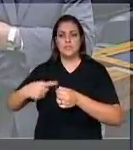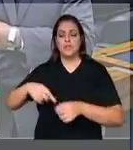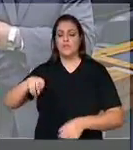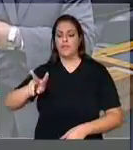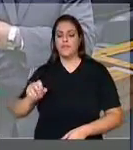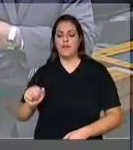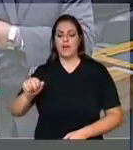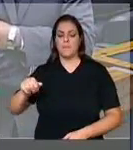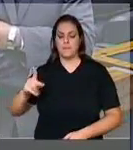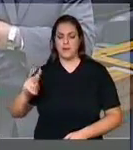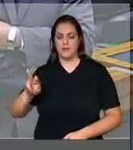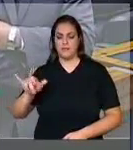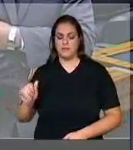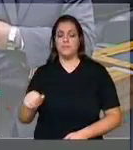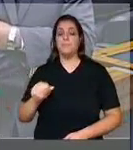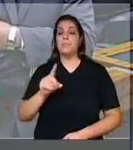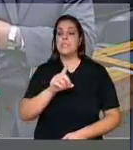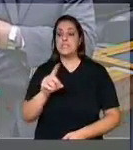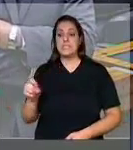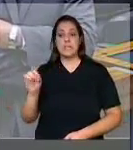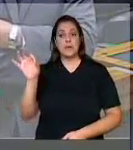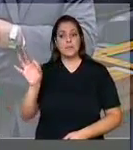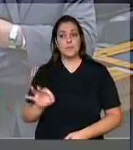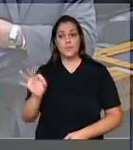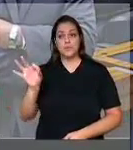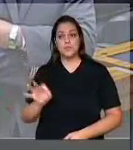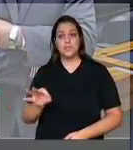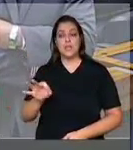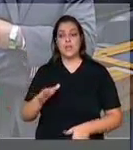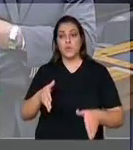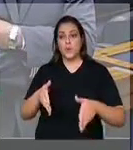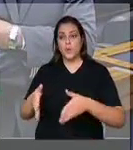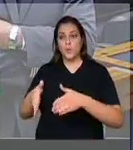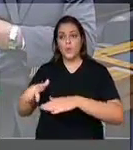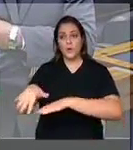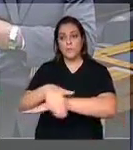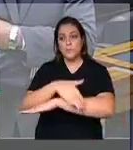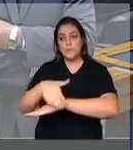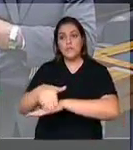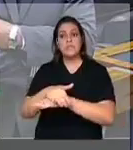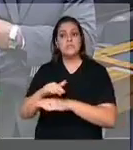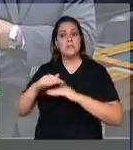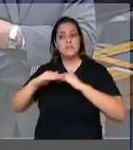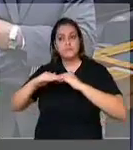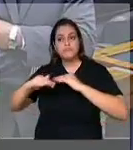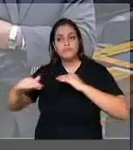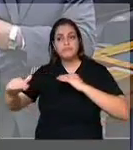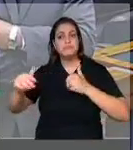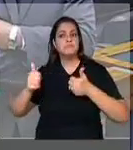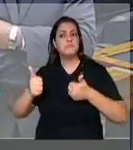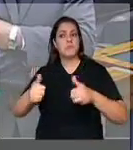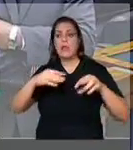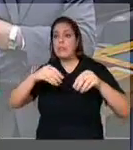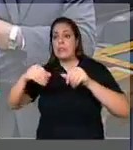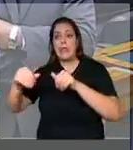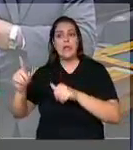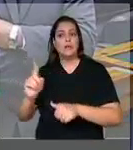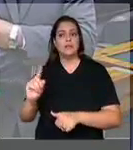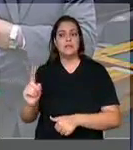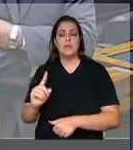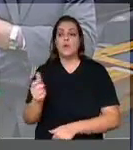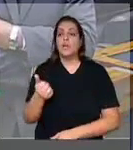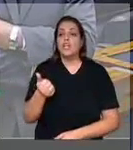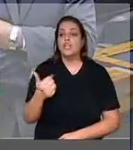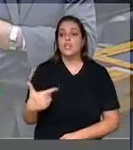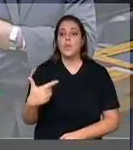tem 100% dos acessos asfaltados das comunidades do interior. São 12 comunidades,